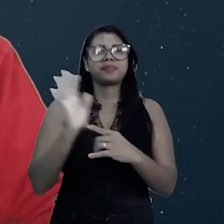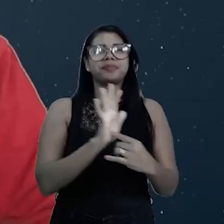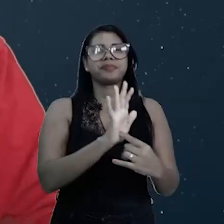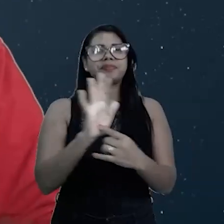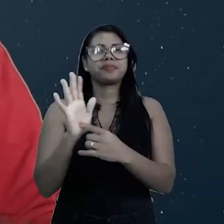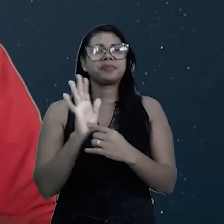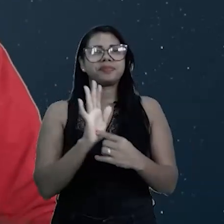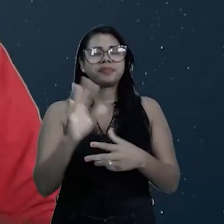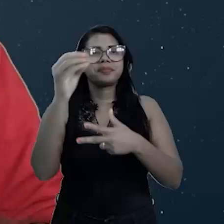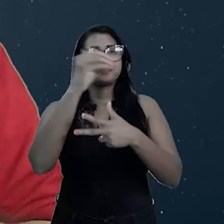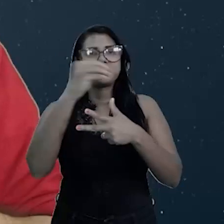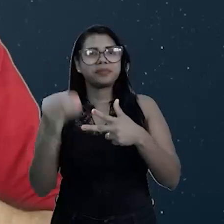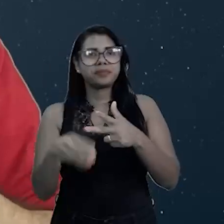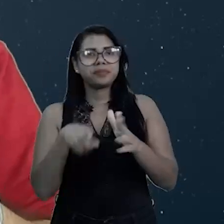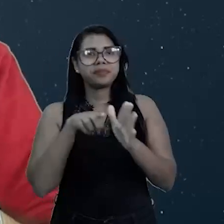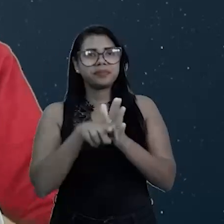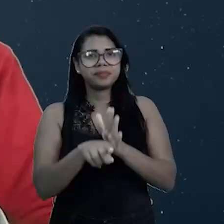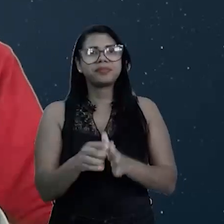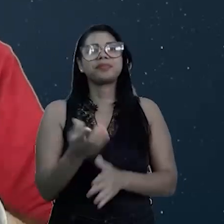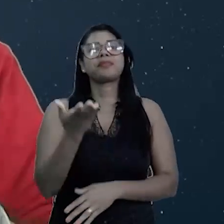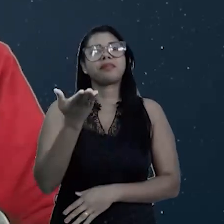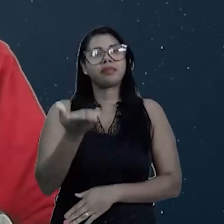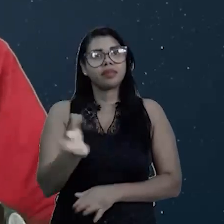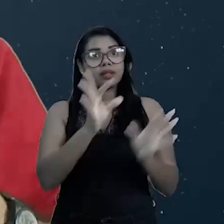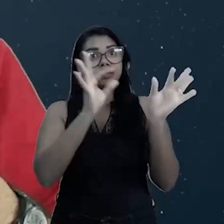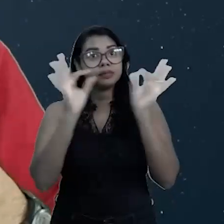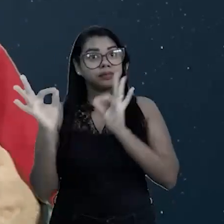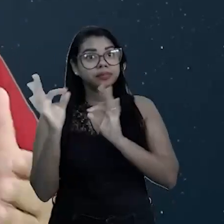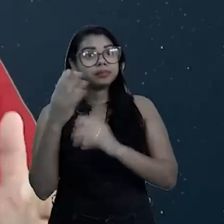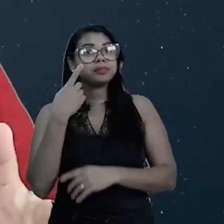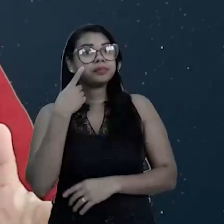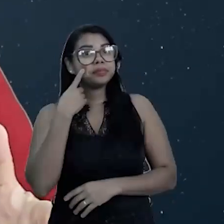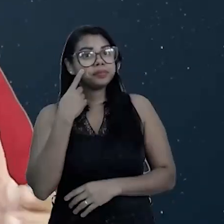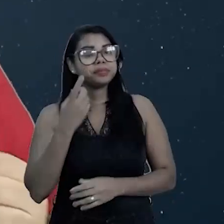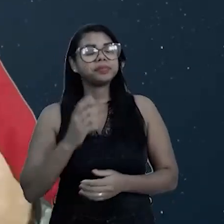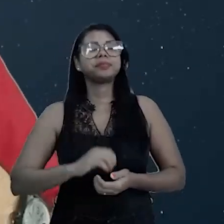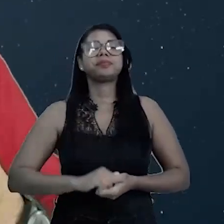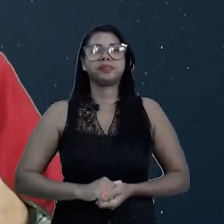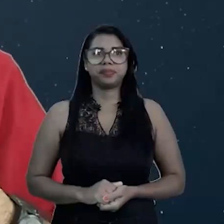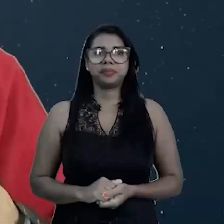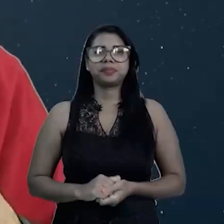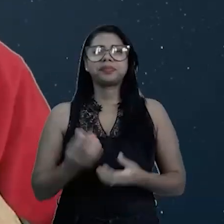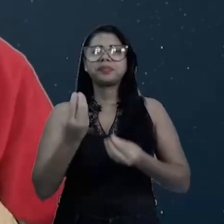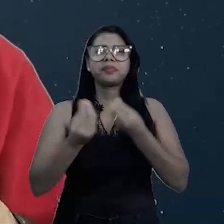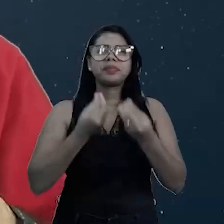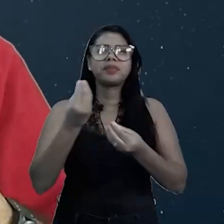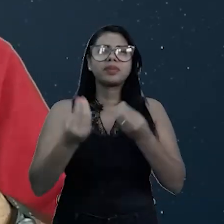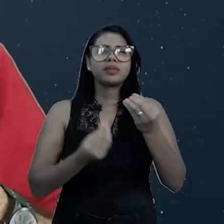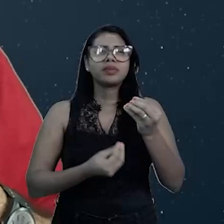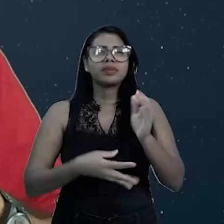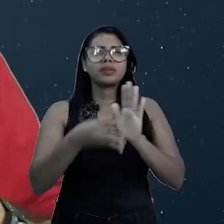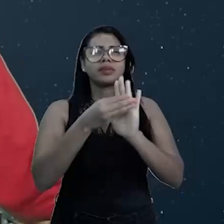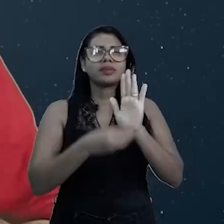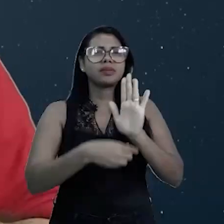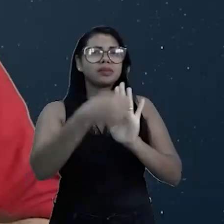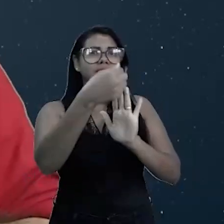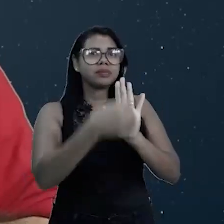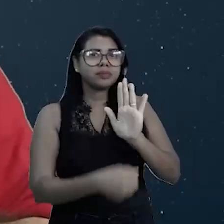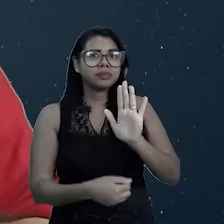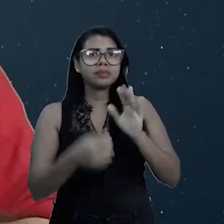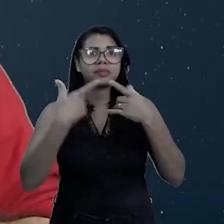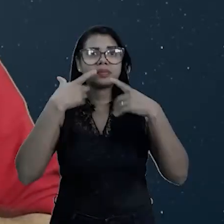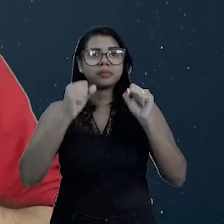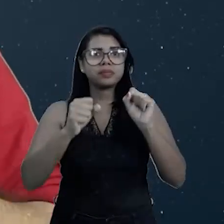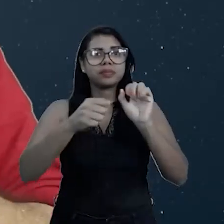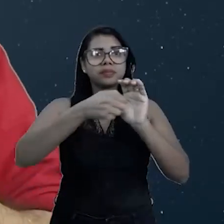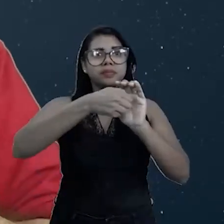Exame Nacional do Ensino Médio. Você tem que ficar bem atento para conhecer, para fazer uma revisão das figuras de